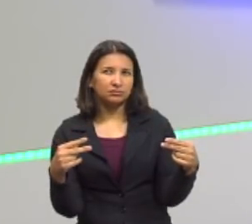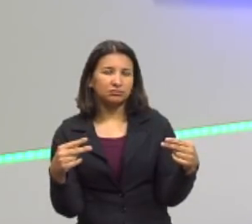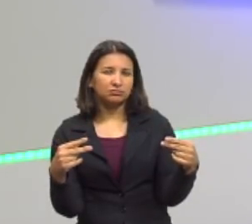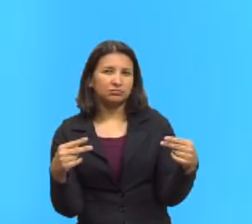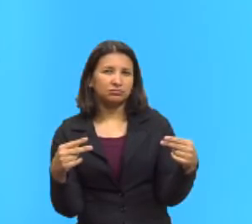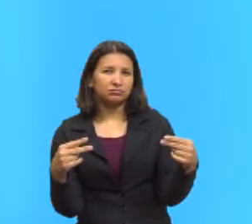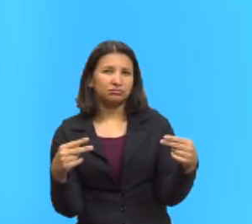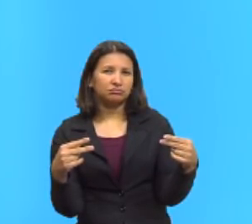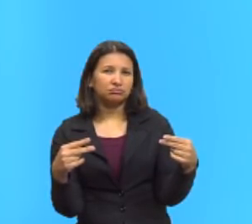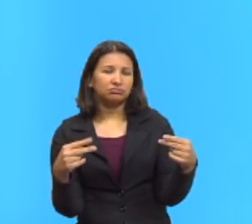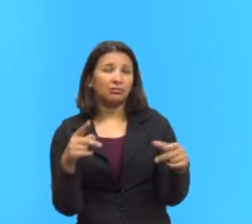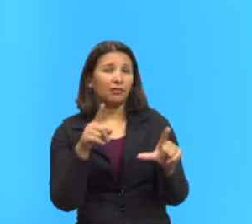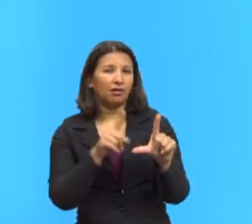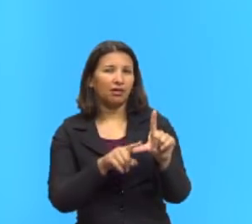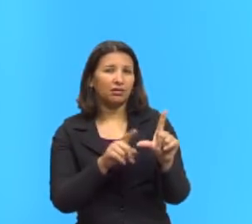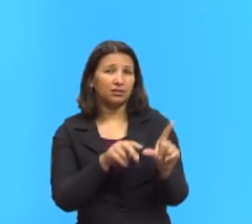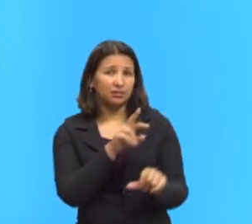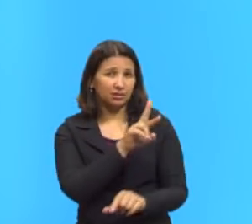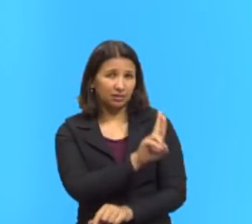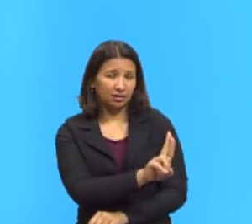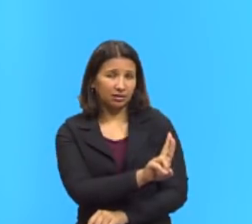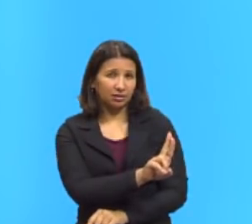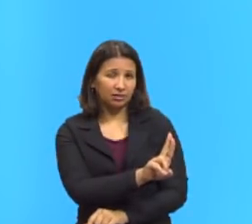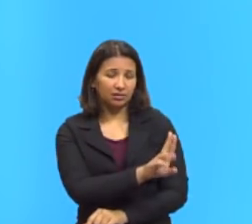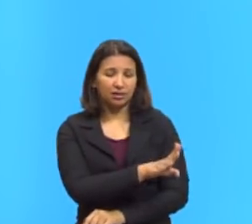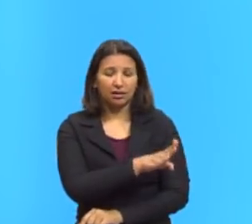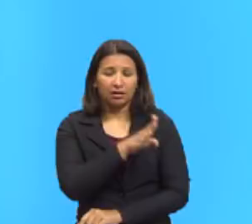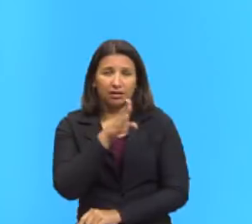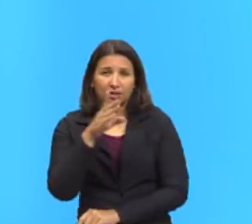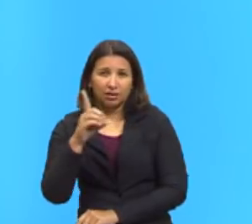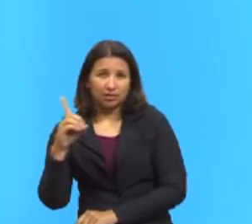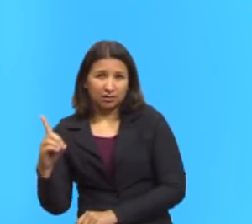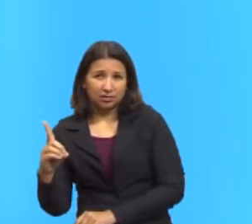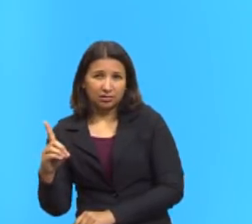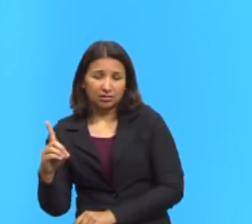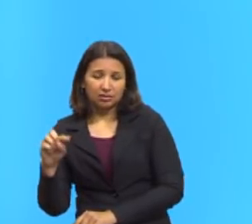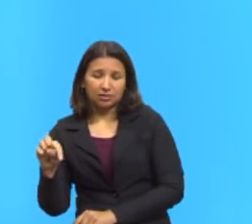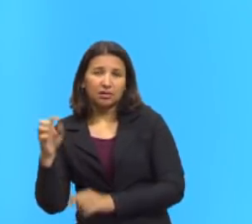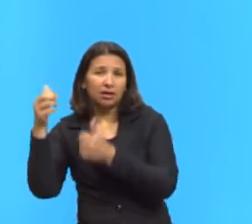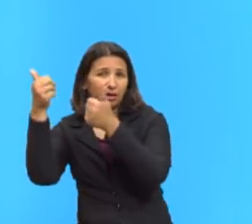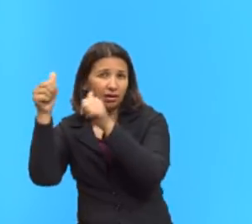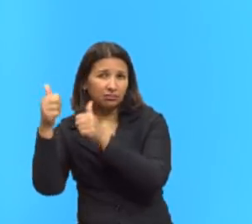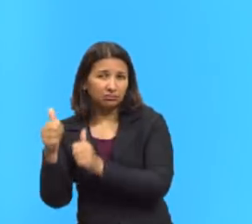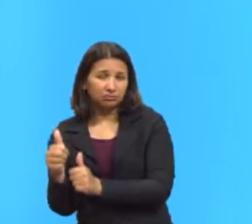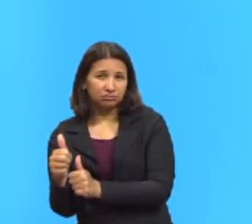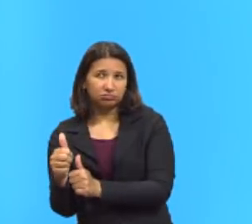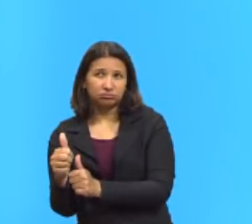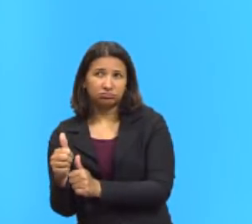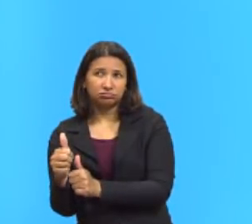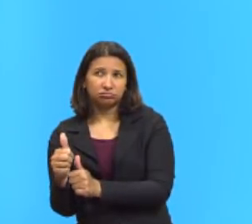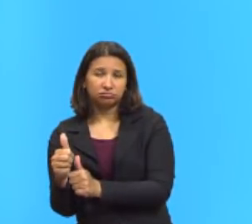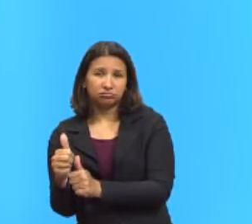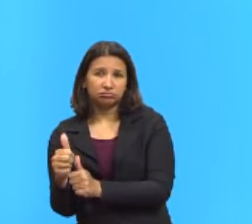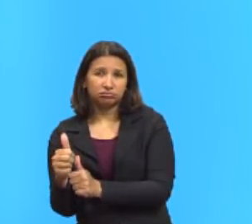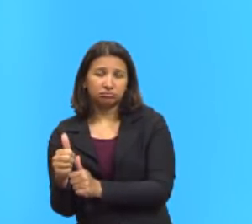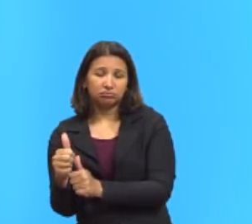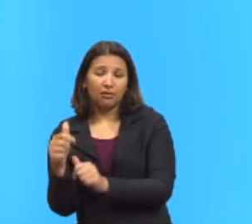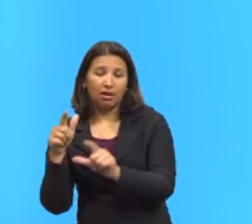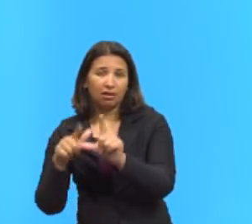é uma letra R, e a parte da direita é a imagem, a letra R. Só que ela